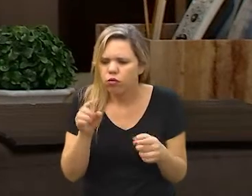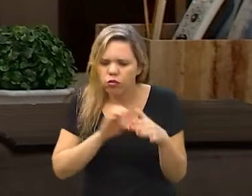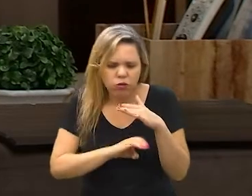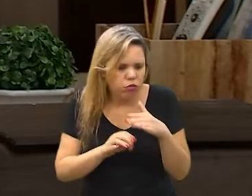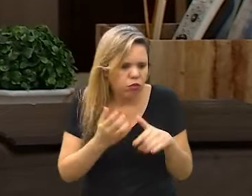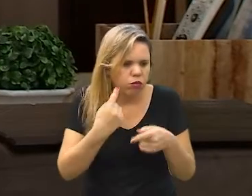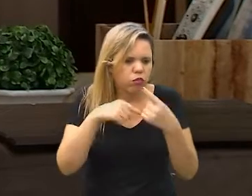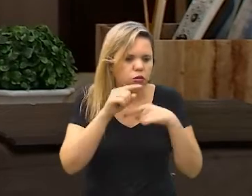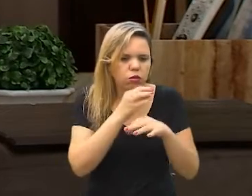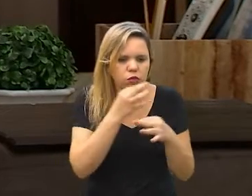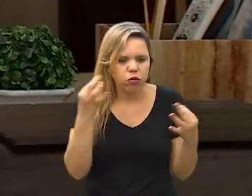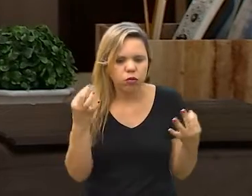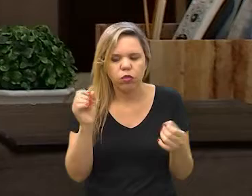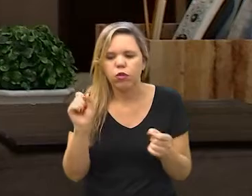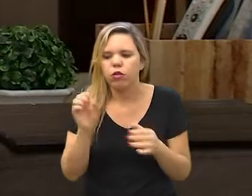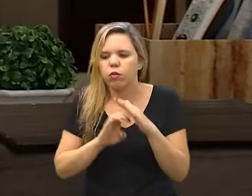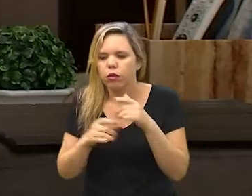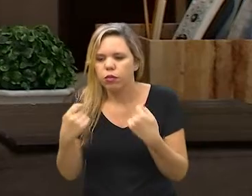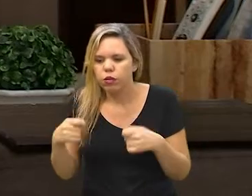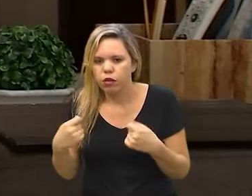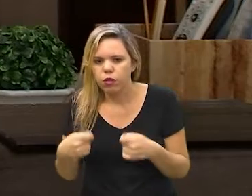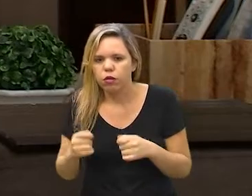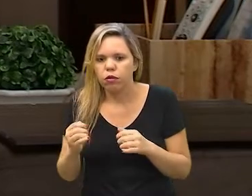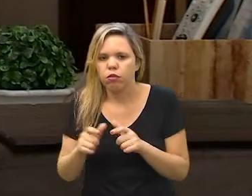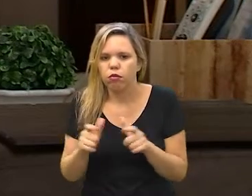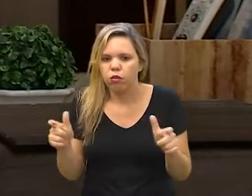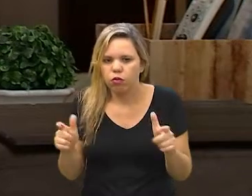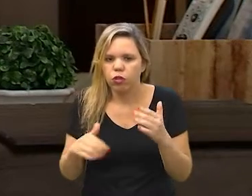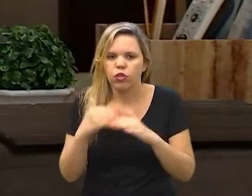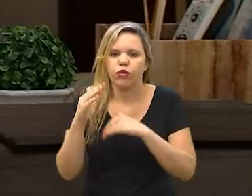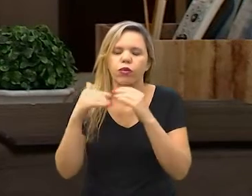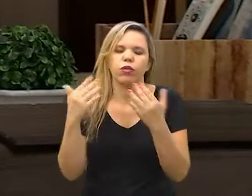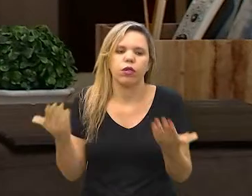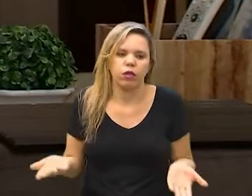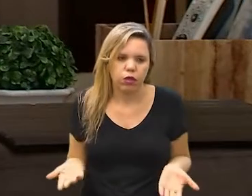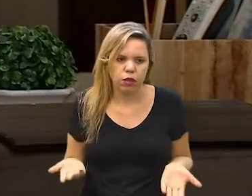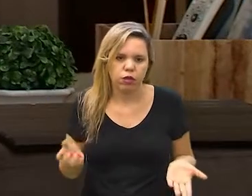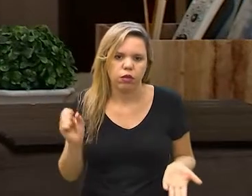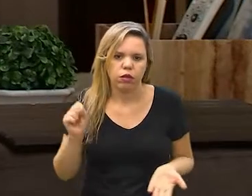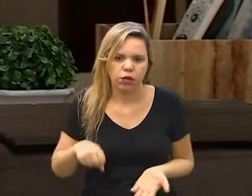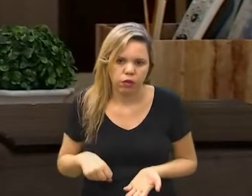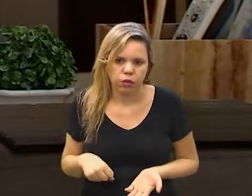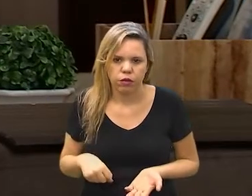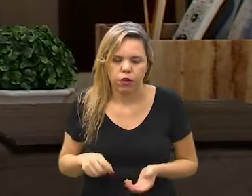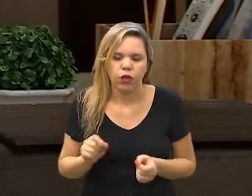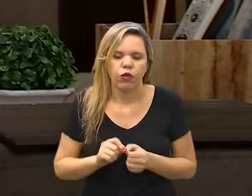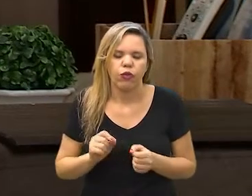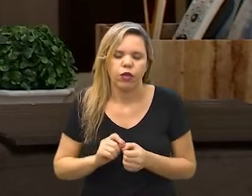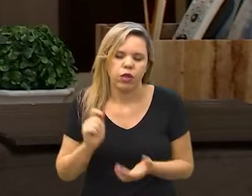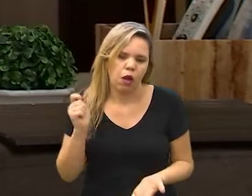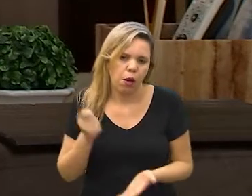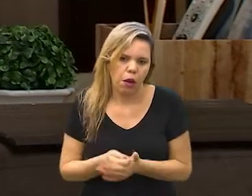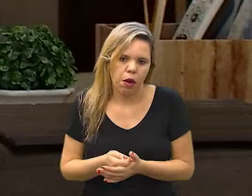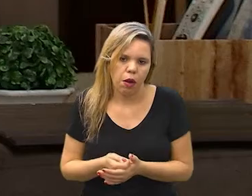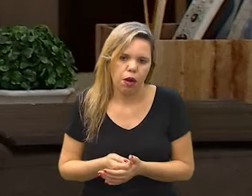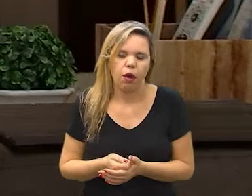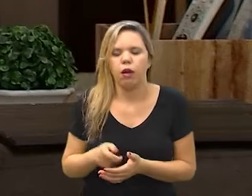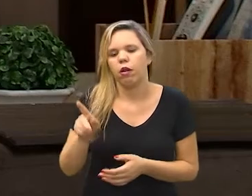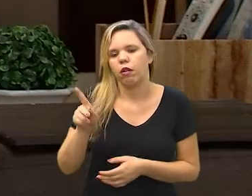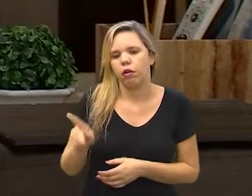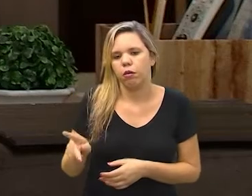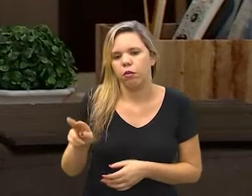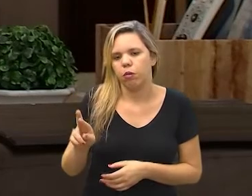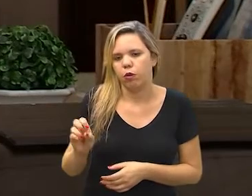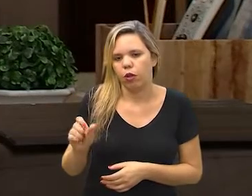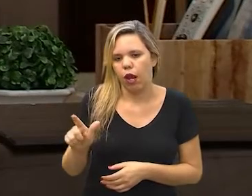está prosperando, o que a empresa precisa para crescer, para se desenvolver, e aí sim fazer o pagamento do prolabore para